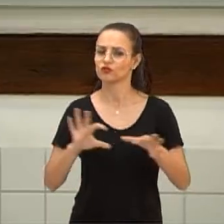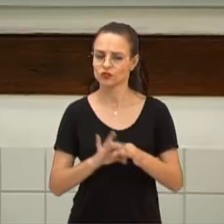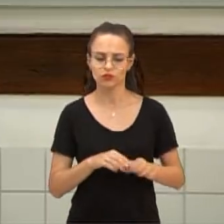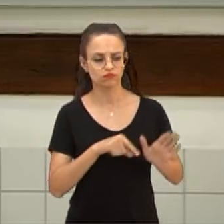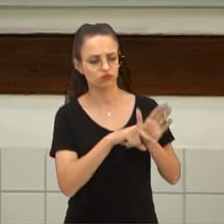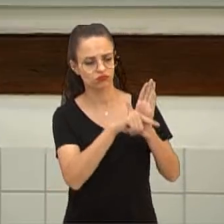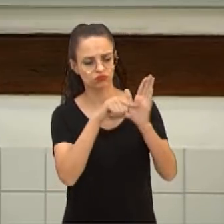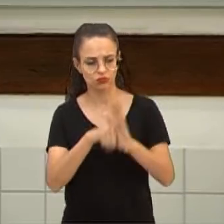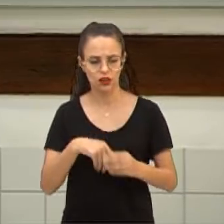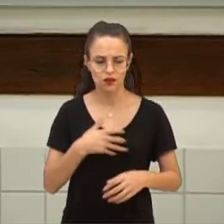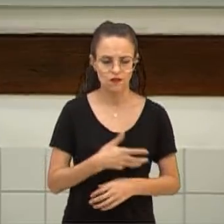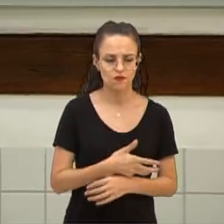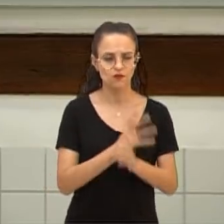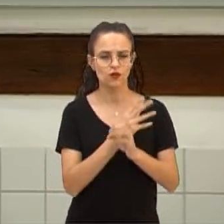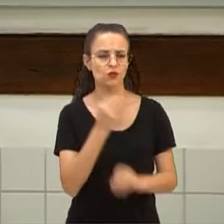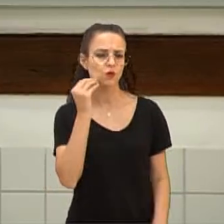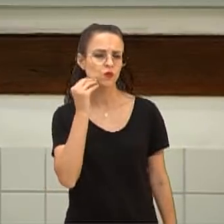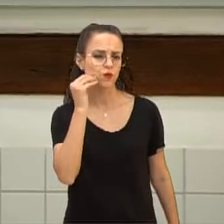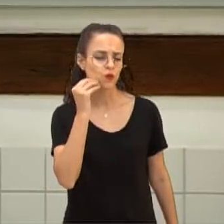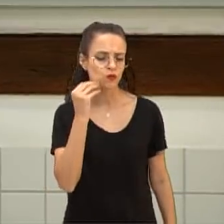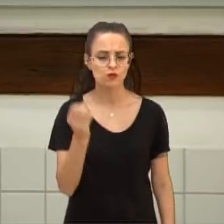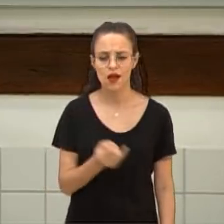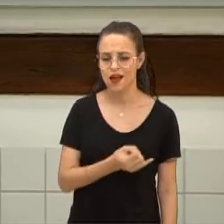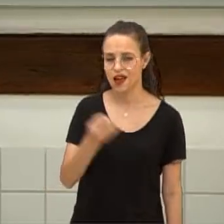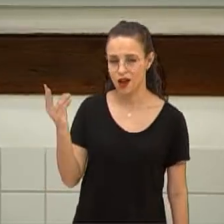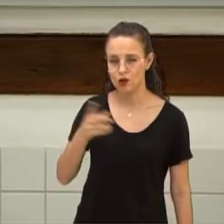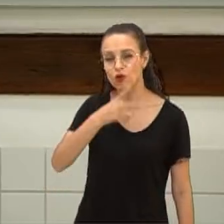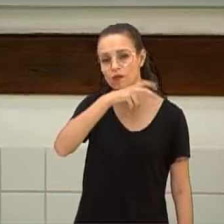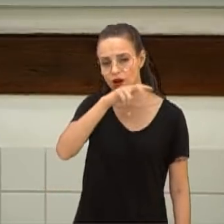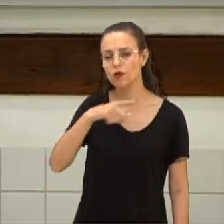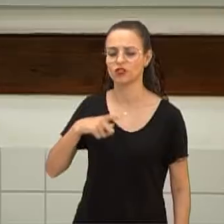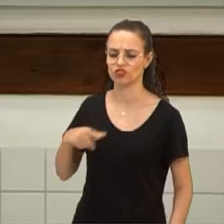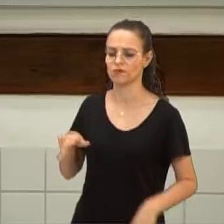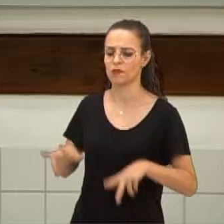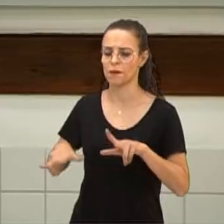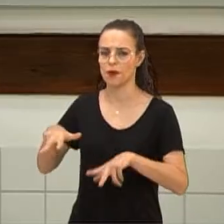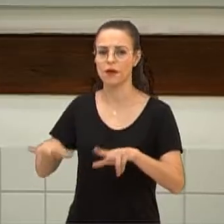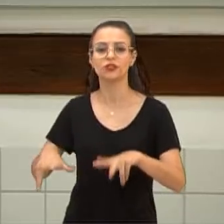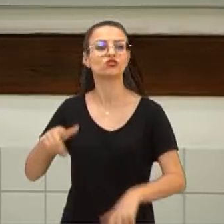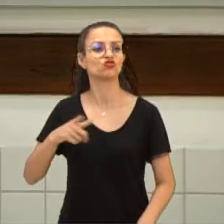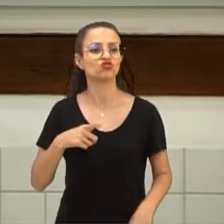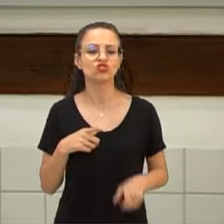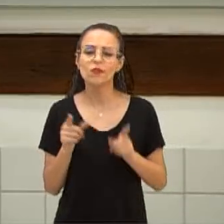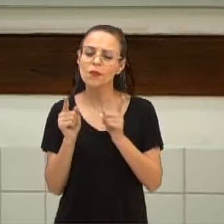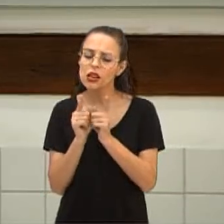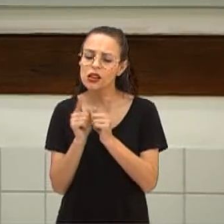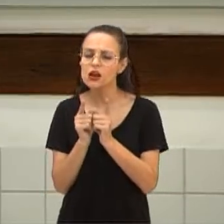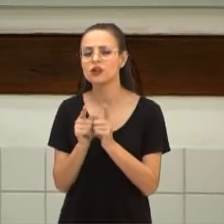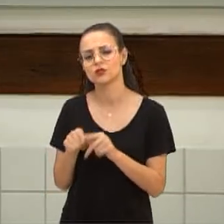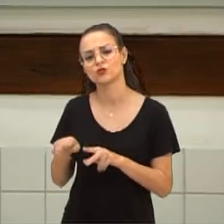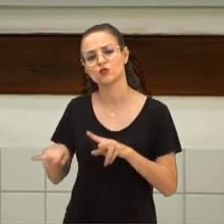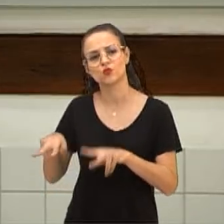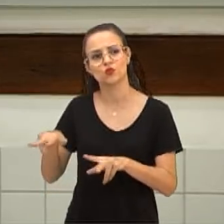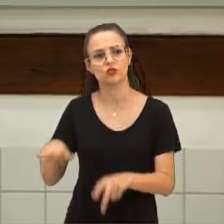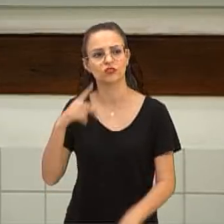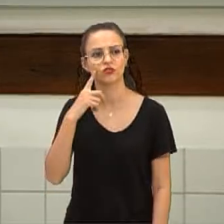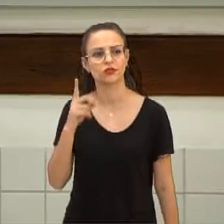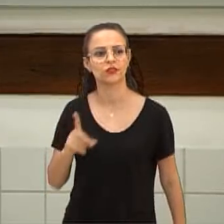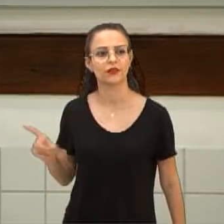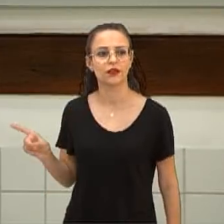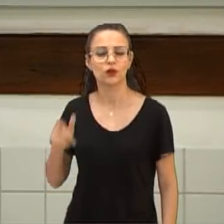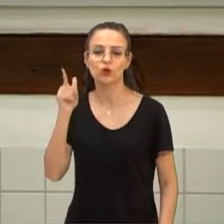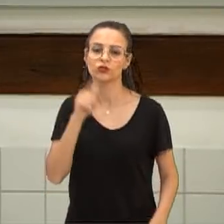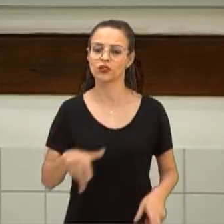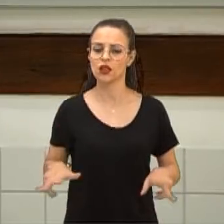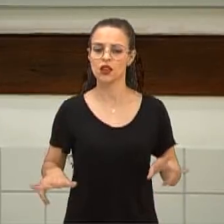fósseis, algumas cobras possuíam patas há muito tempo atrás, patas muito curtas. Com aquelas patas elas